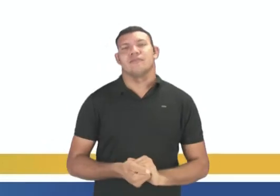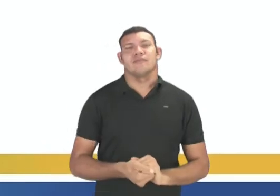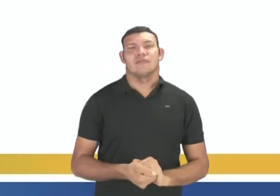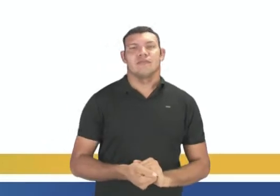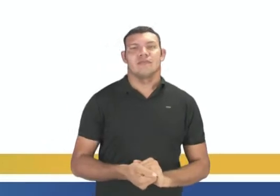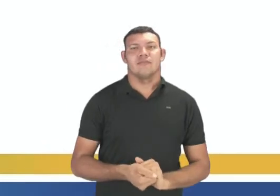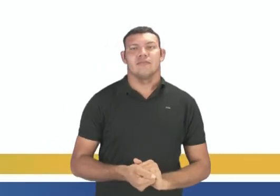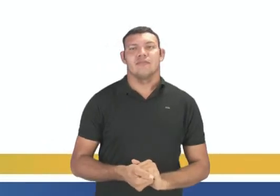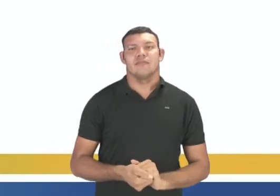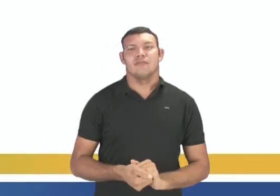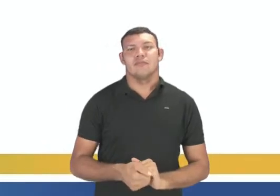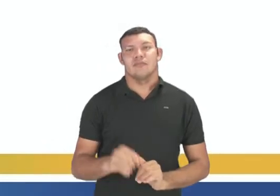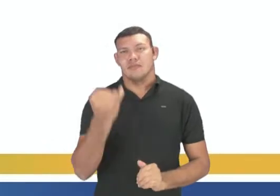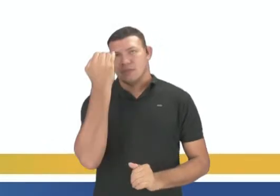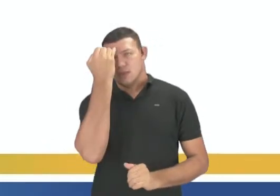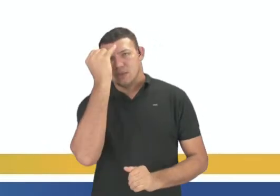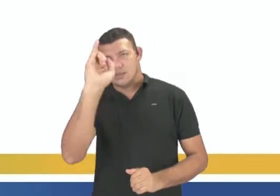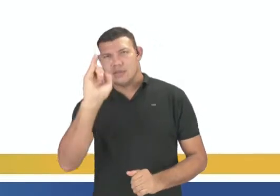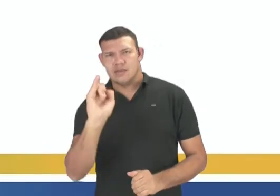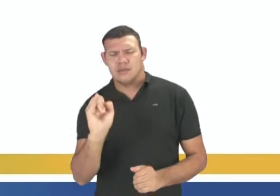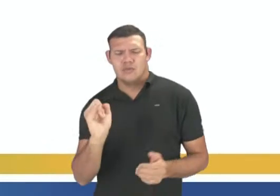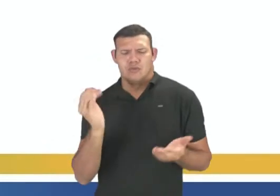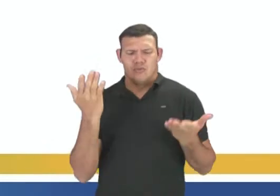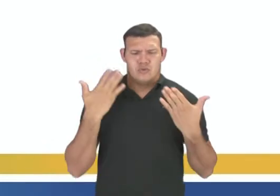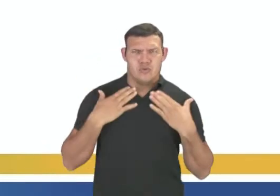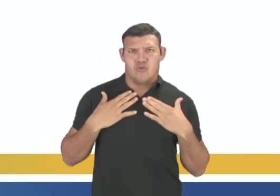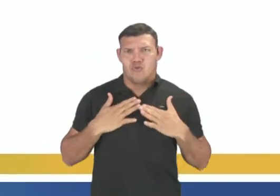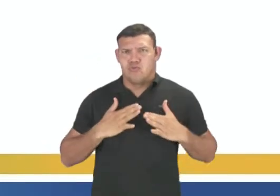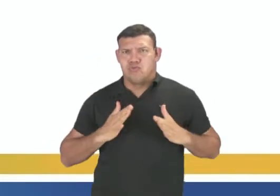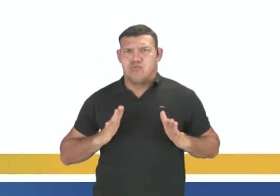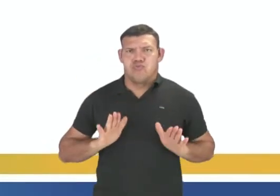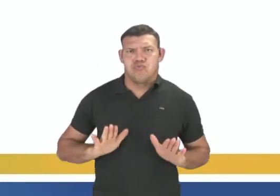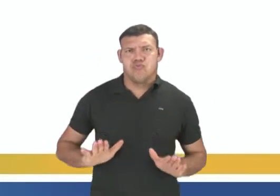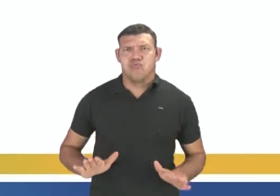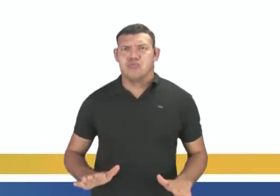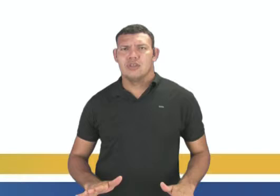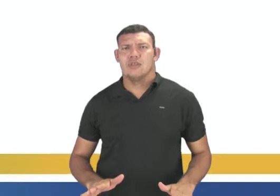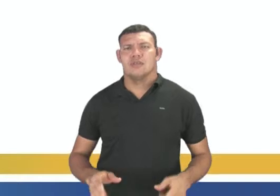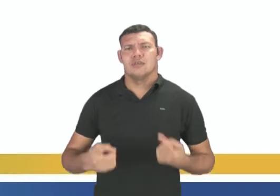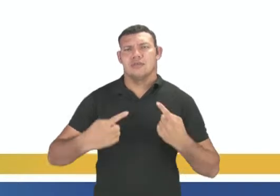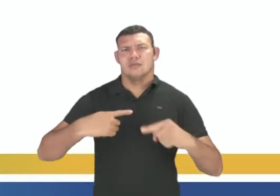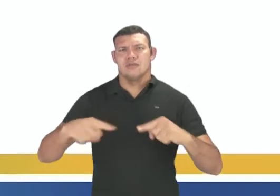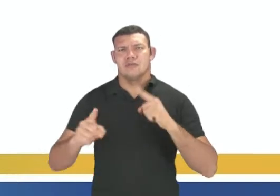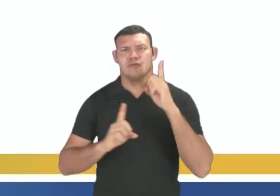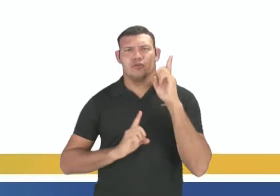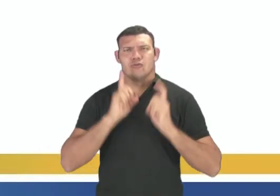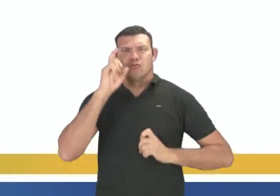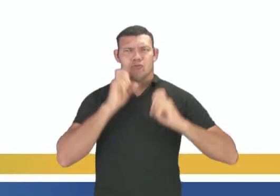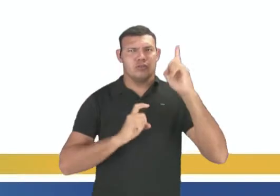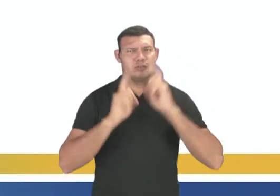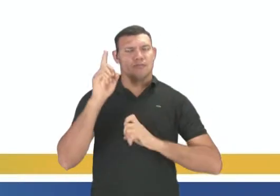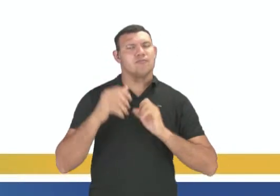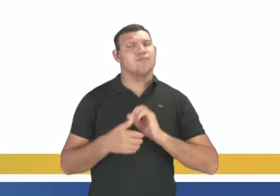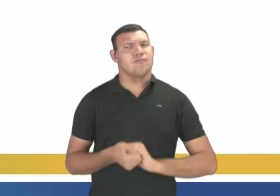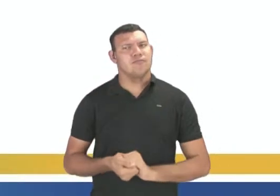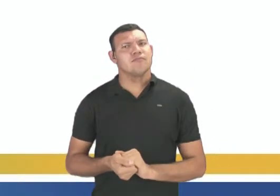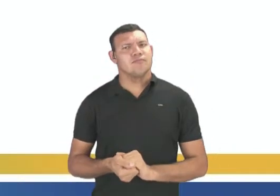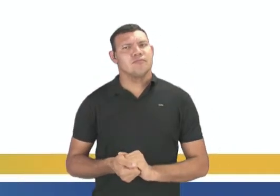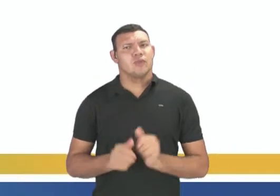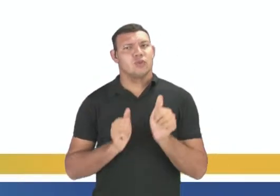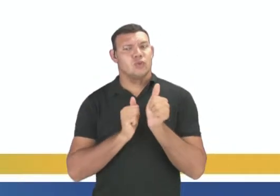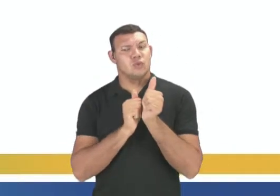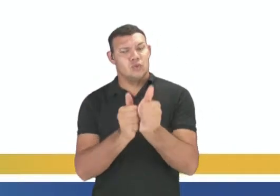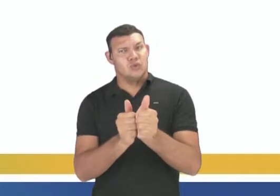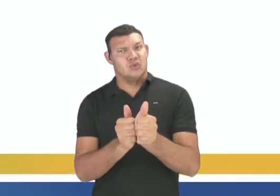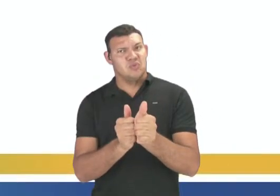linguagem, idealismo, sensualidade, métrica, ritmo e expressividade. E não era mais acompanhada